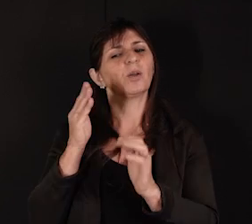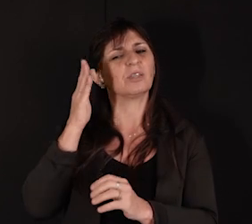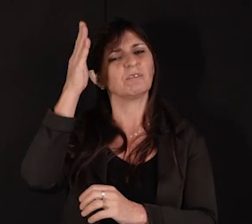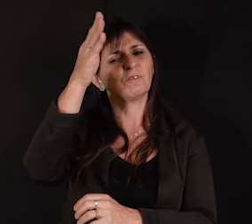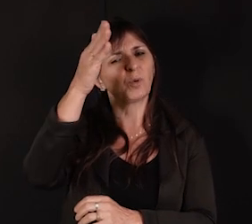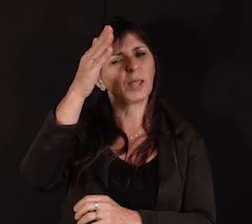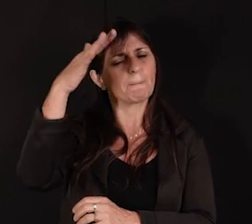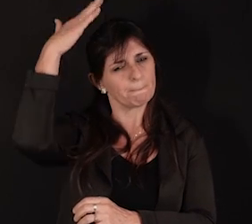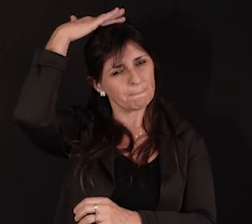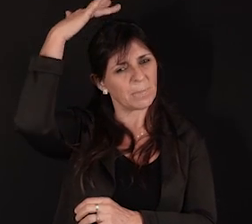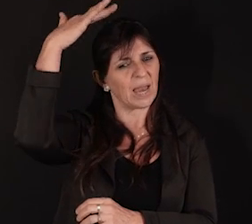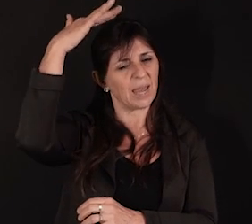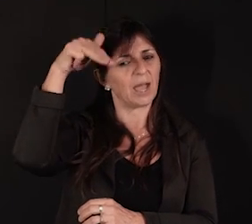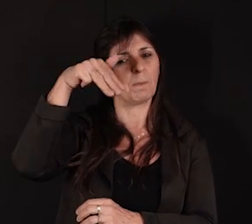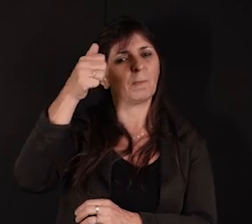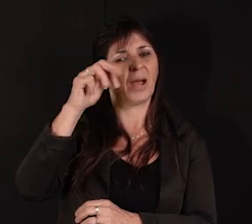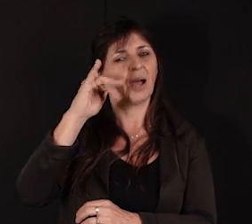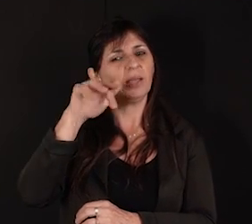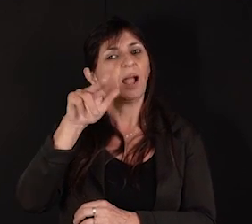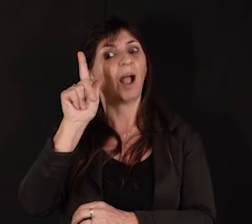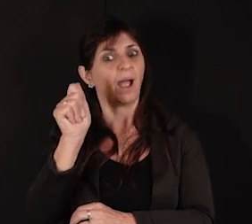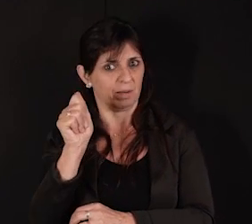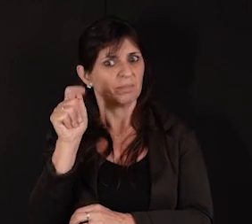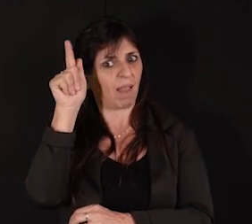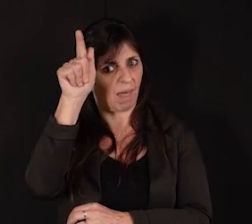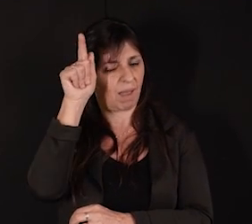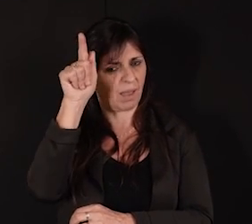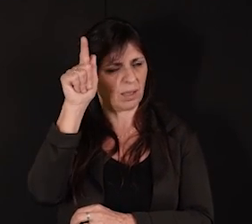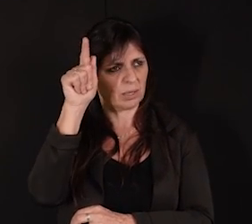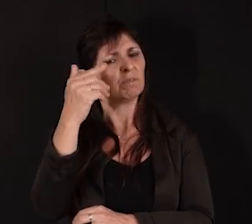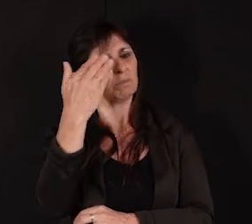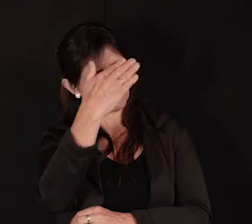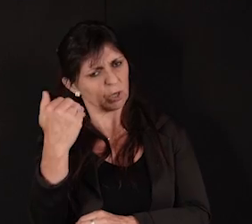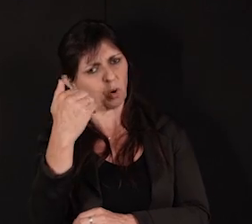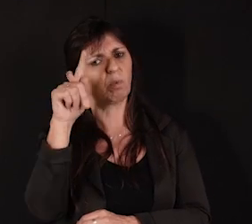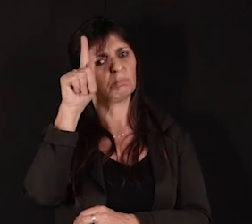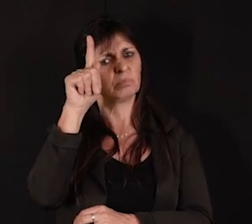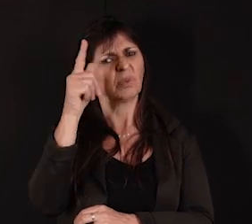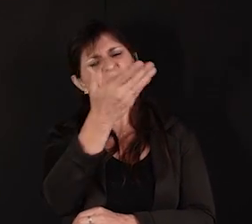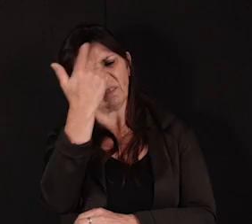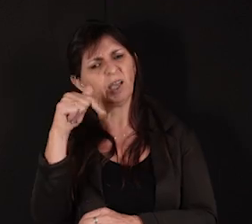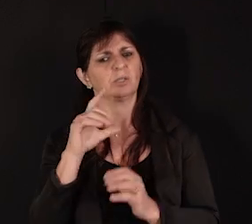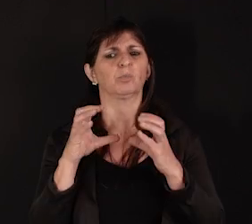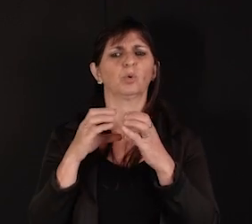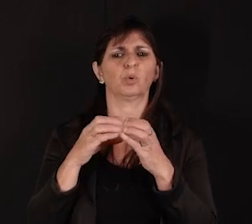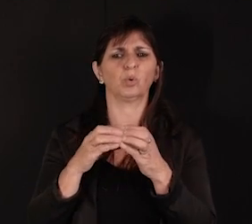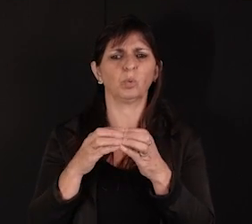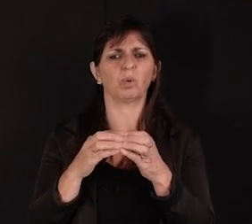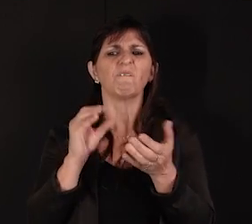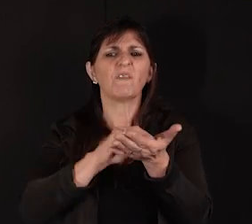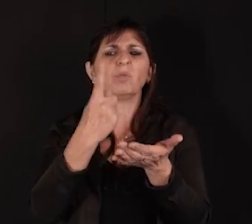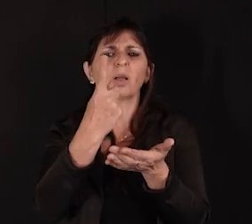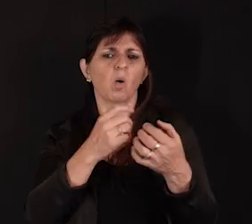lá com o grupo Mate Amargo e ele falou para mim, Varguinhas, vem para cá, nós temos um grupo aqui, a gente trabalha bastante e está faltando uma